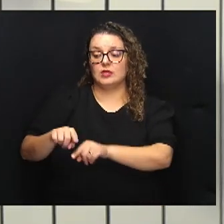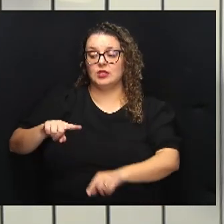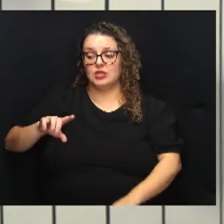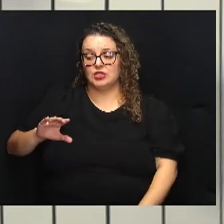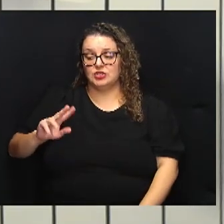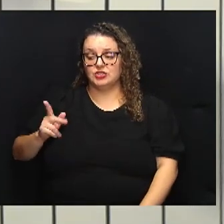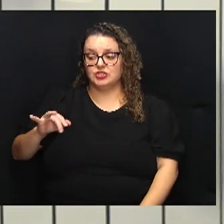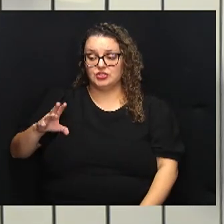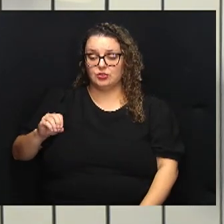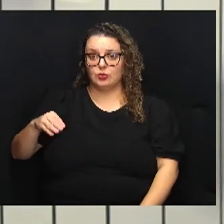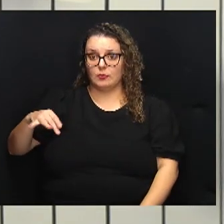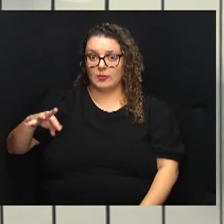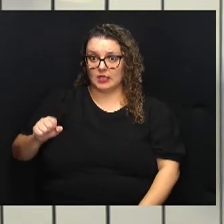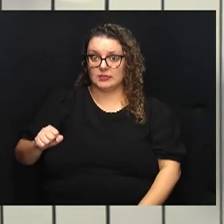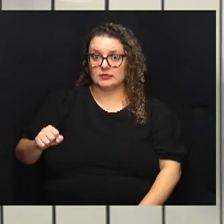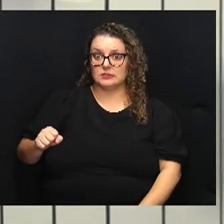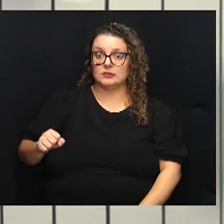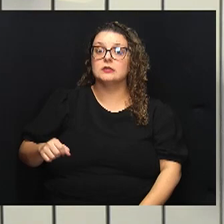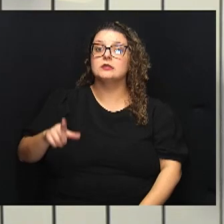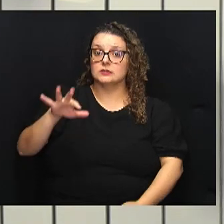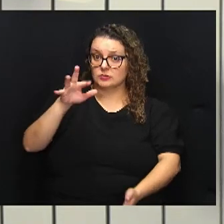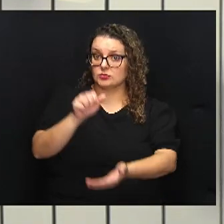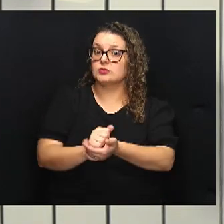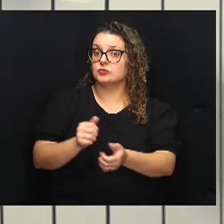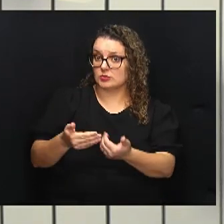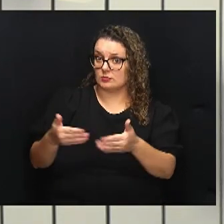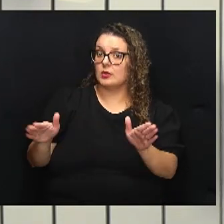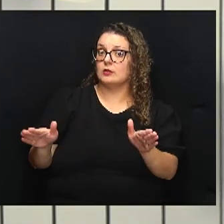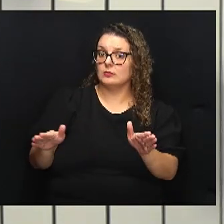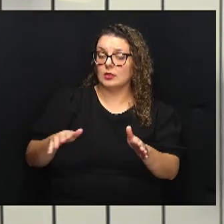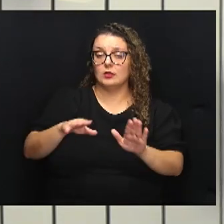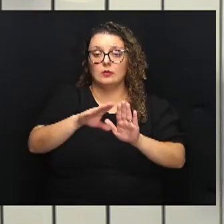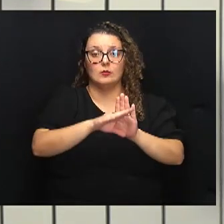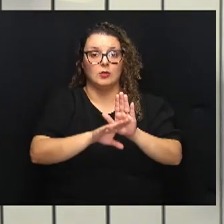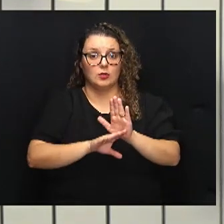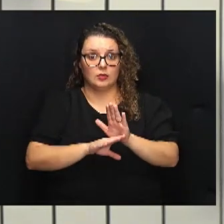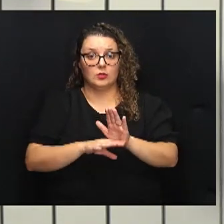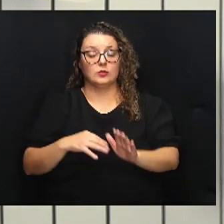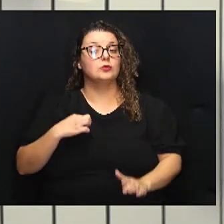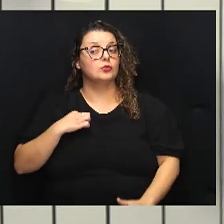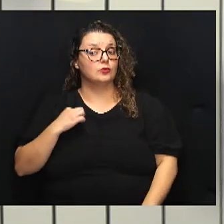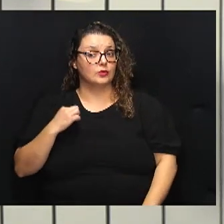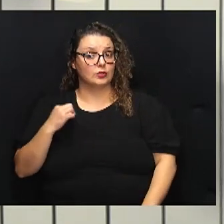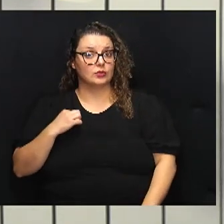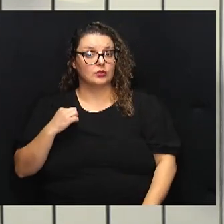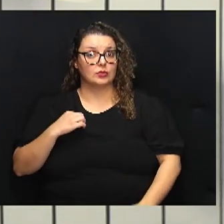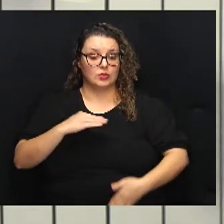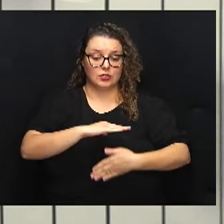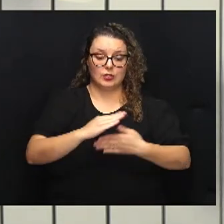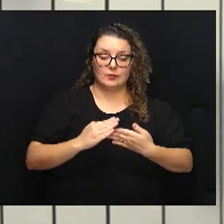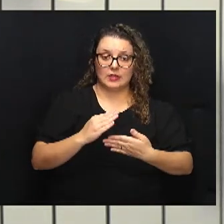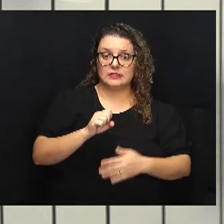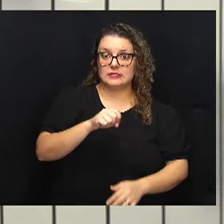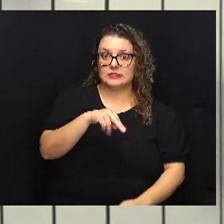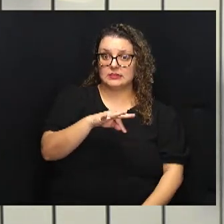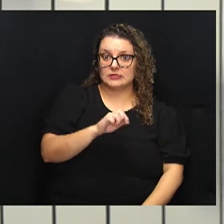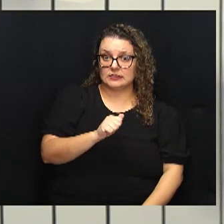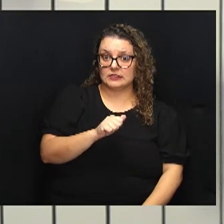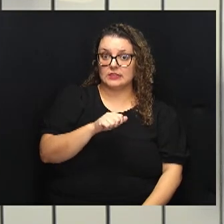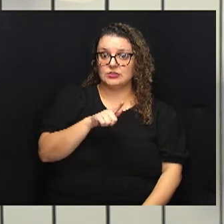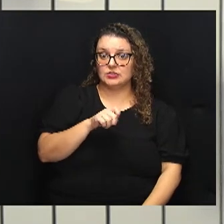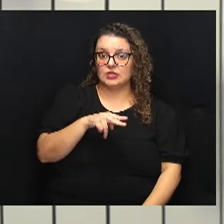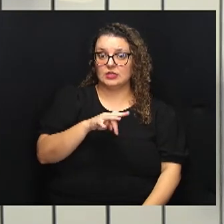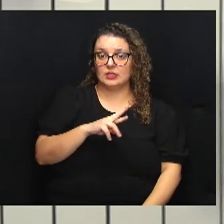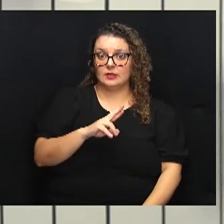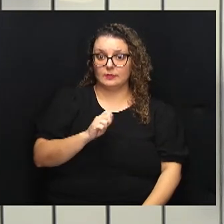Biodiversidade estão com inscrições abertas para o programa de voluntariado da Mata de Santa Genebra. Os